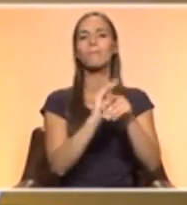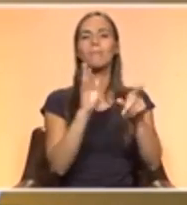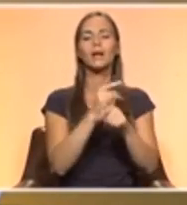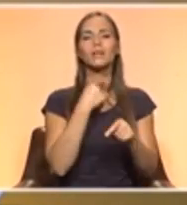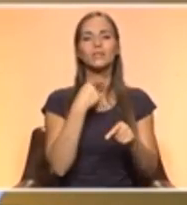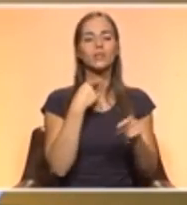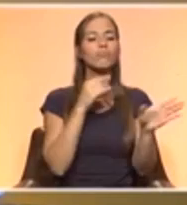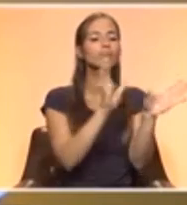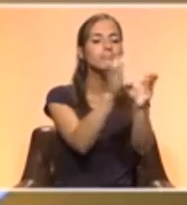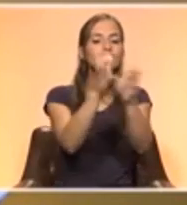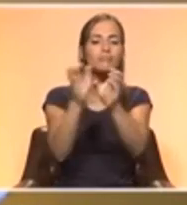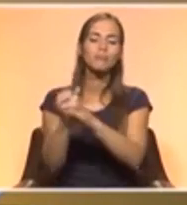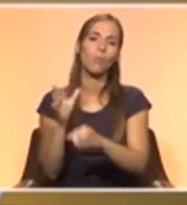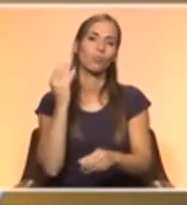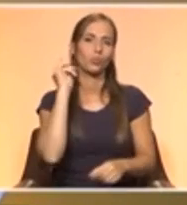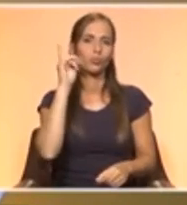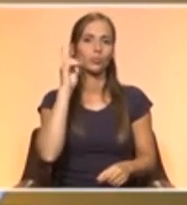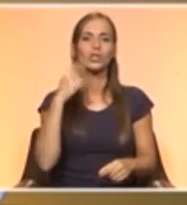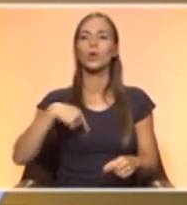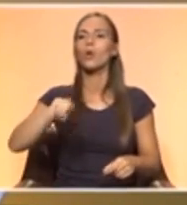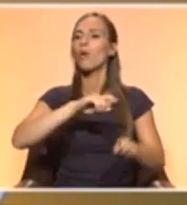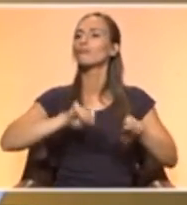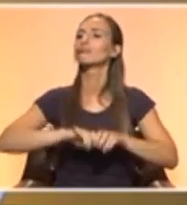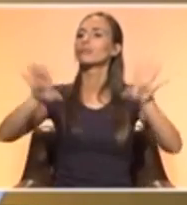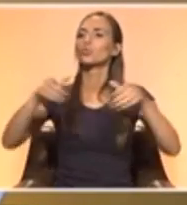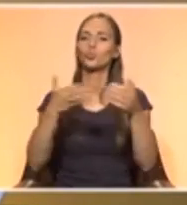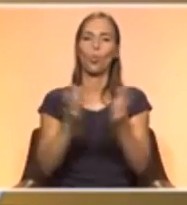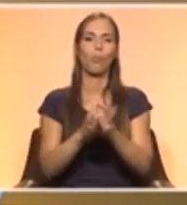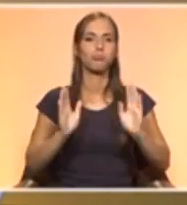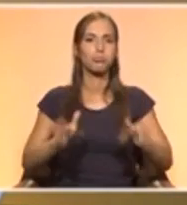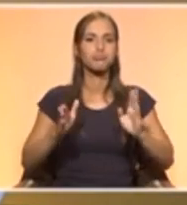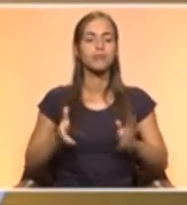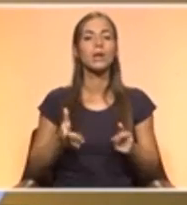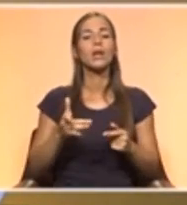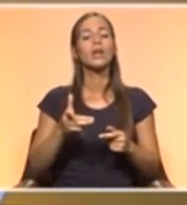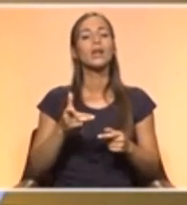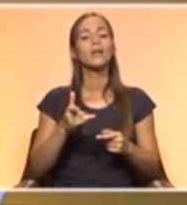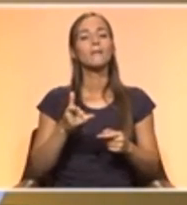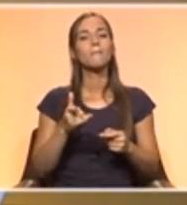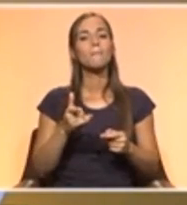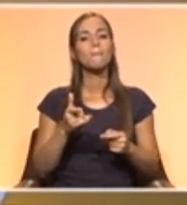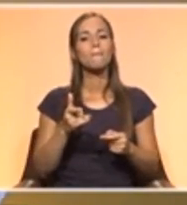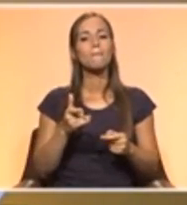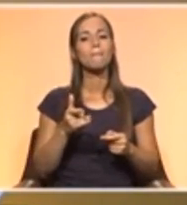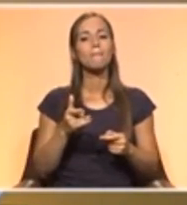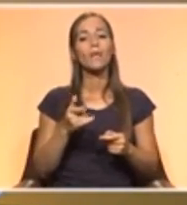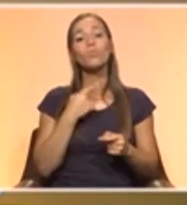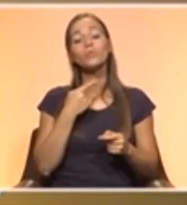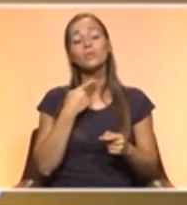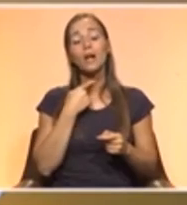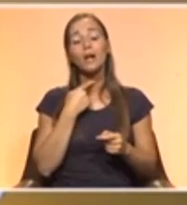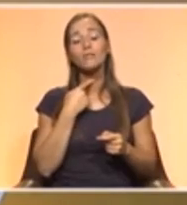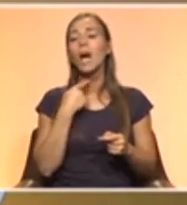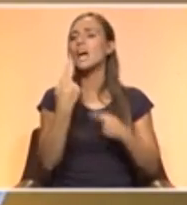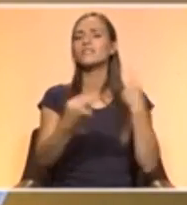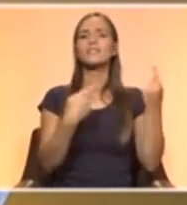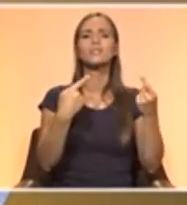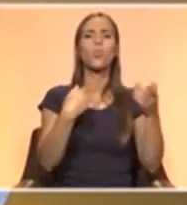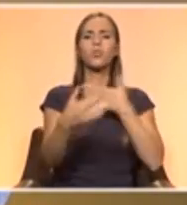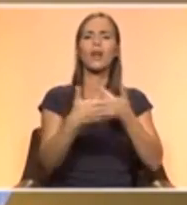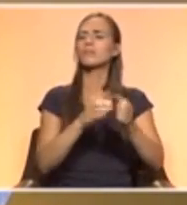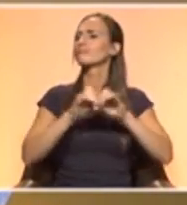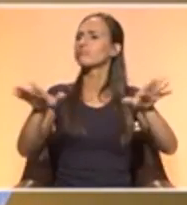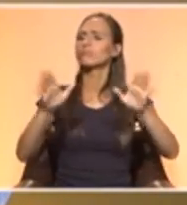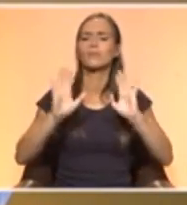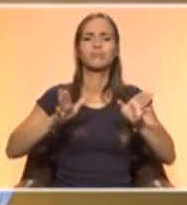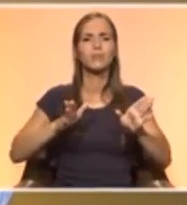importantíssima nós não podemos chegar a todos eh e o digital tem a particularidade que nem interessa muitas vezes não é nem interessa na maioria dos casos exatamente